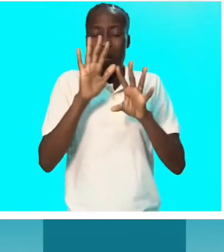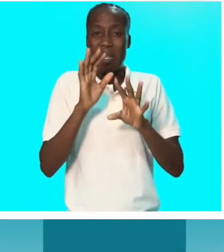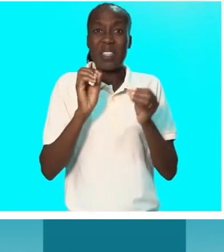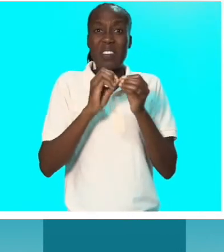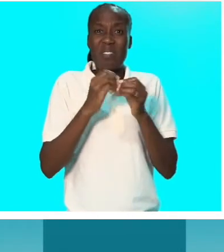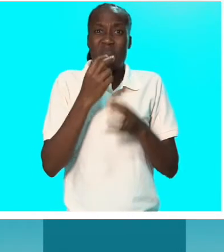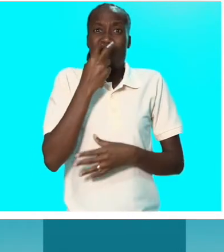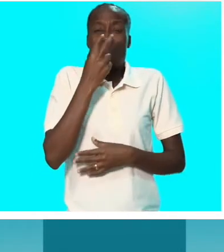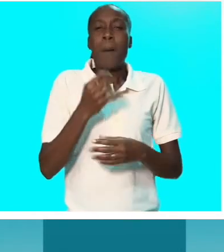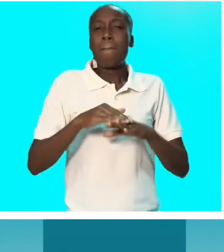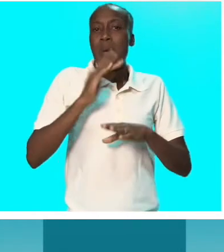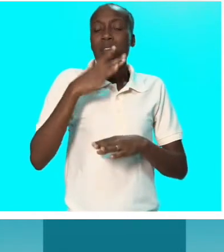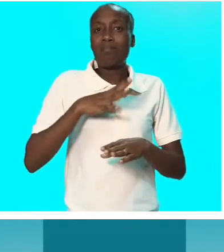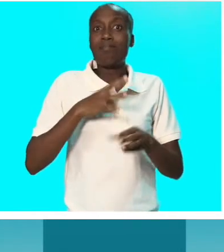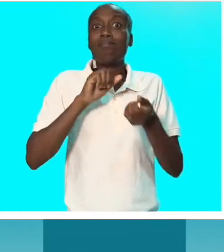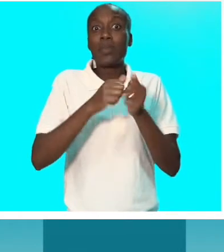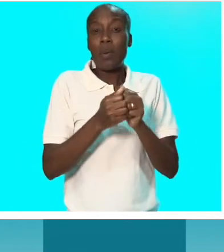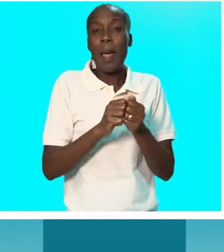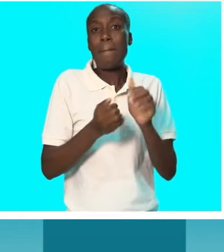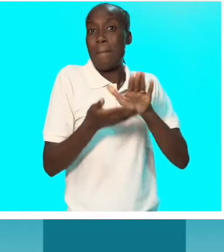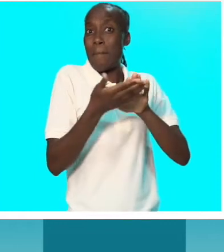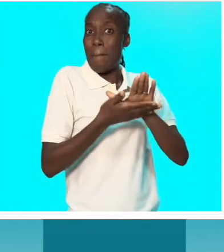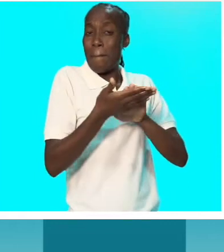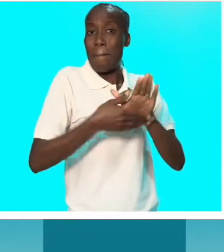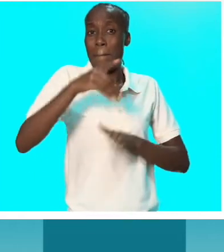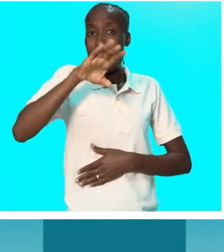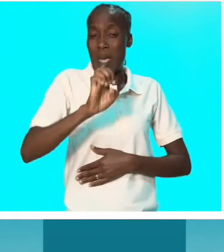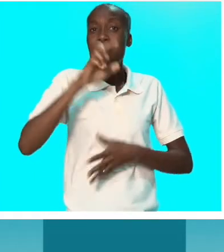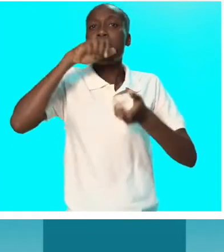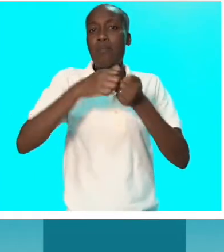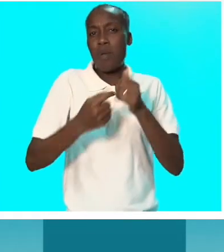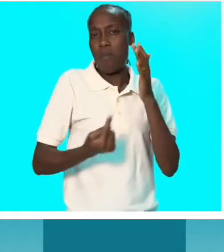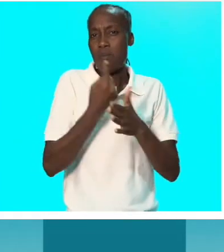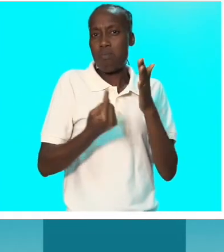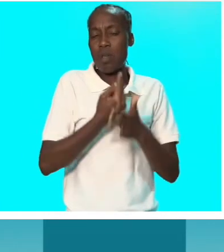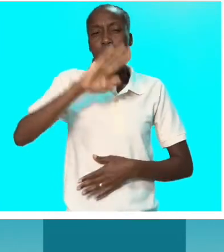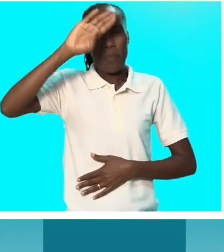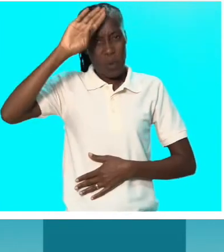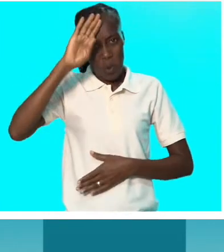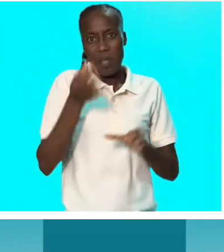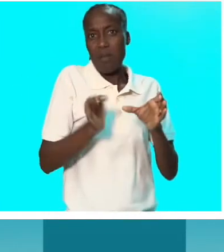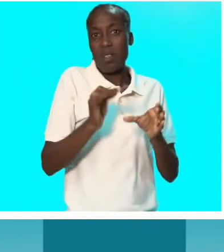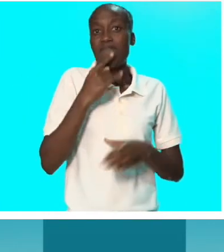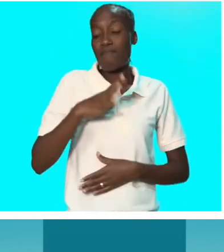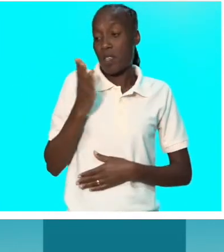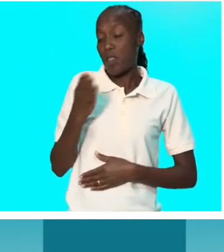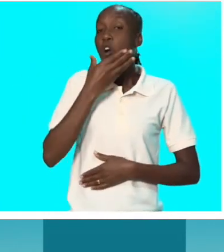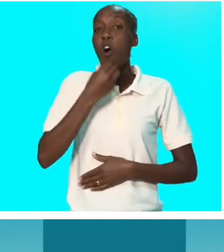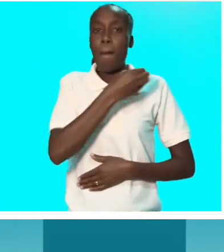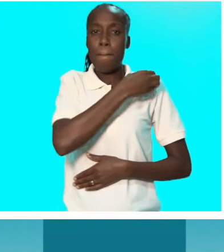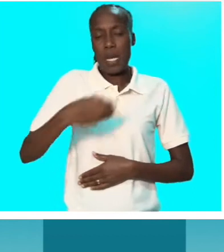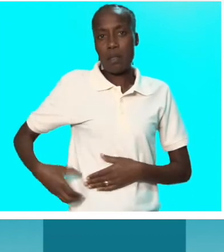muito e formigueiros nos pés. São alguns sintomas de diabetes, como explica Armindo Tiago,